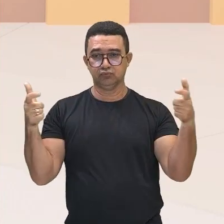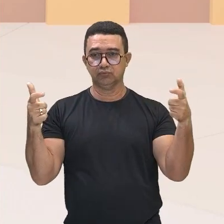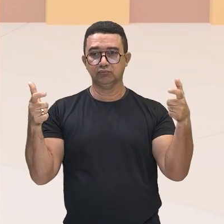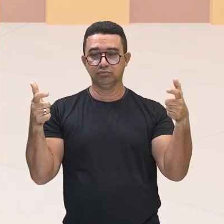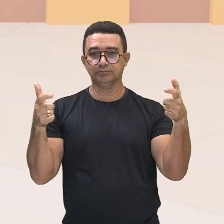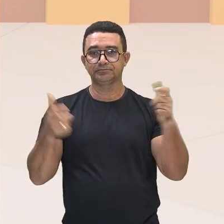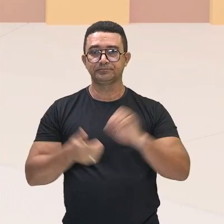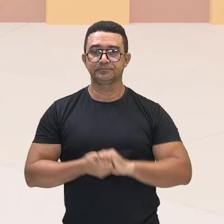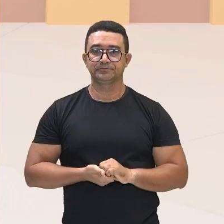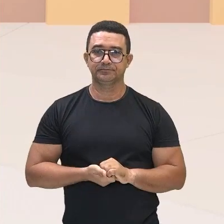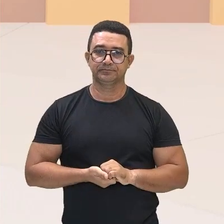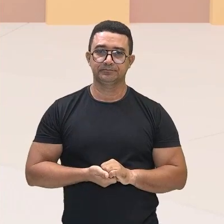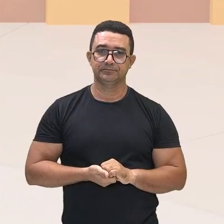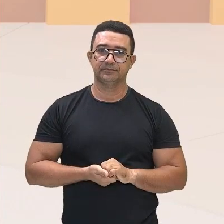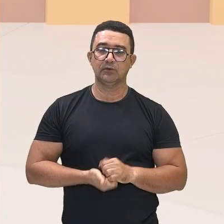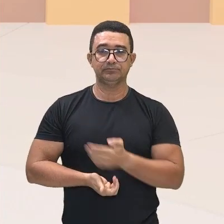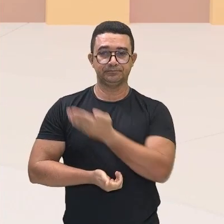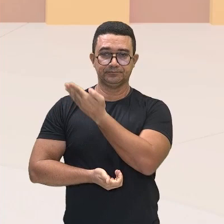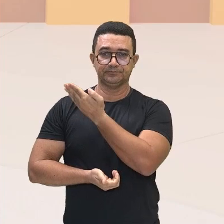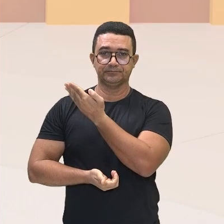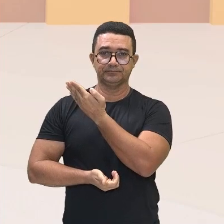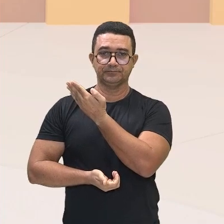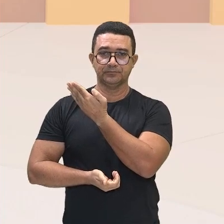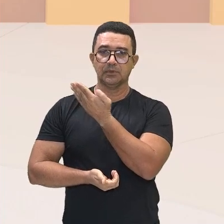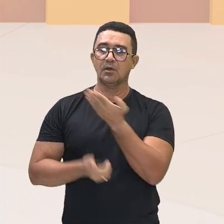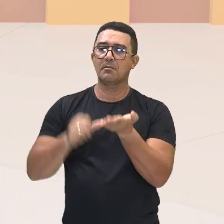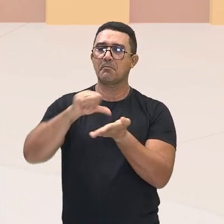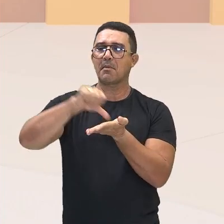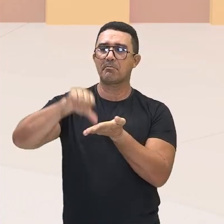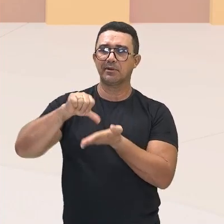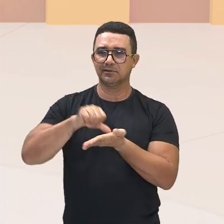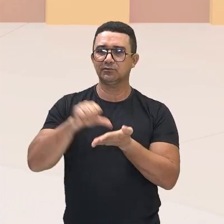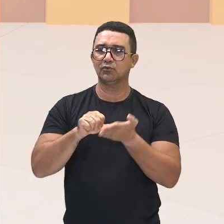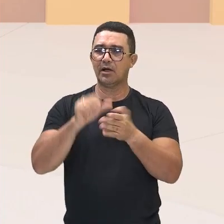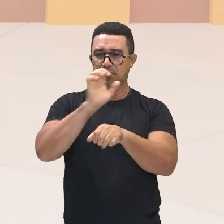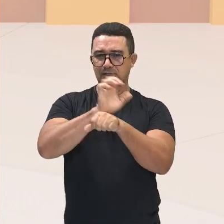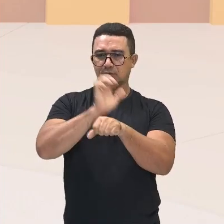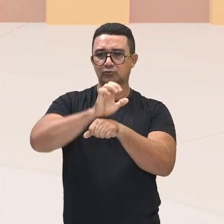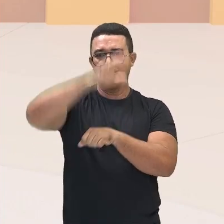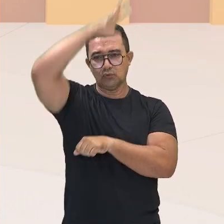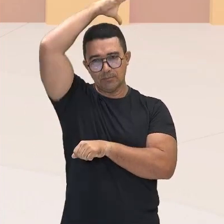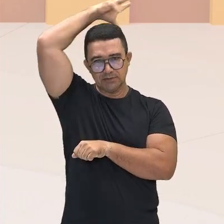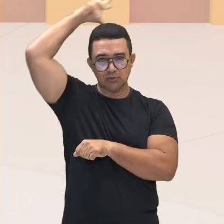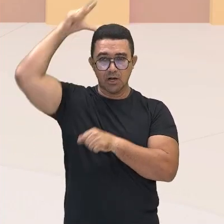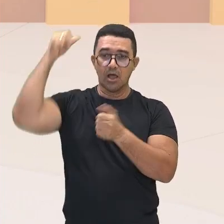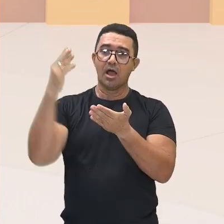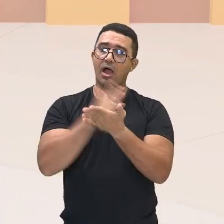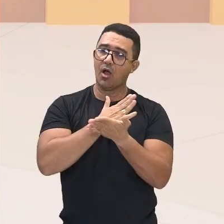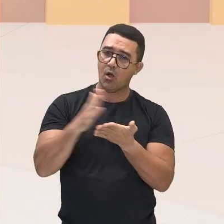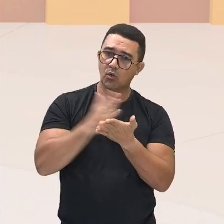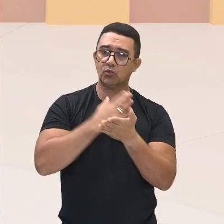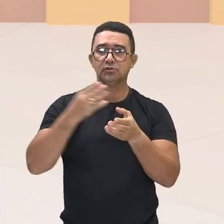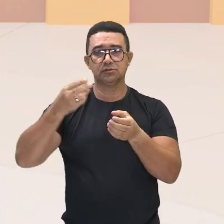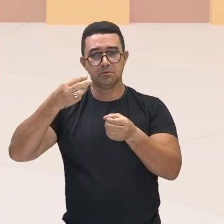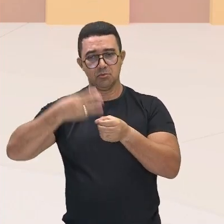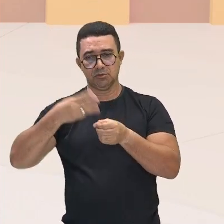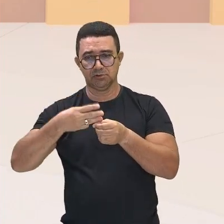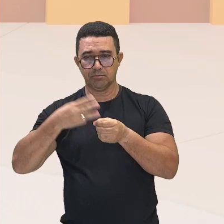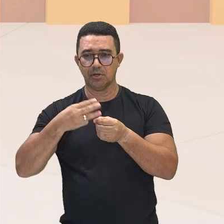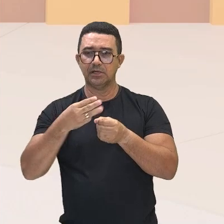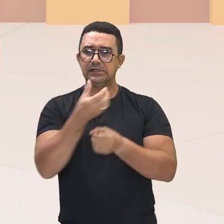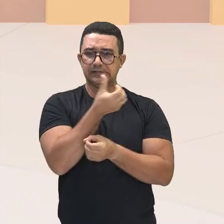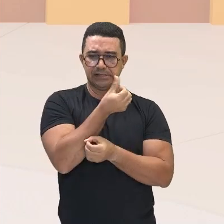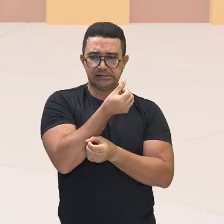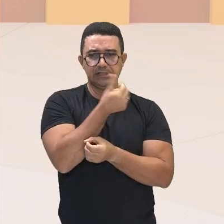estabelecendo. Aqui ao meu lado eu tenho esse mapa do estado do Amazonas, na qual alguns dos municípios, nós temos 62